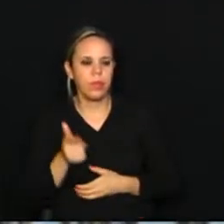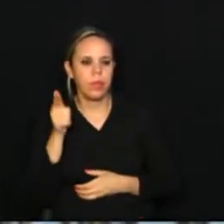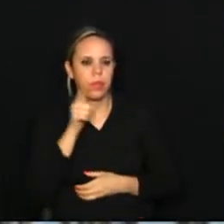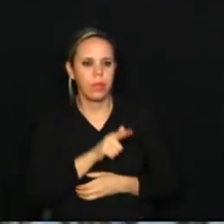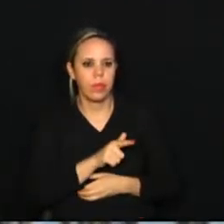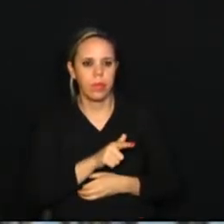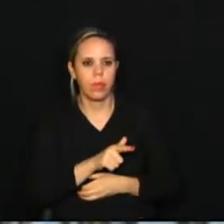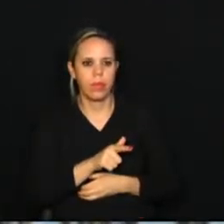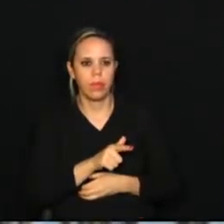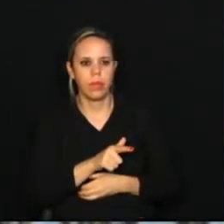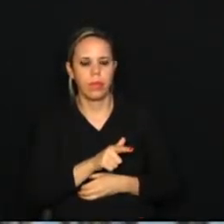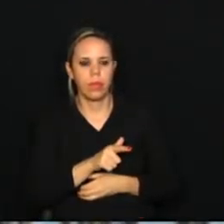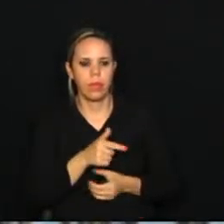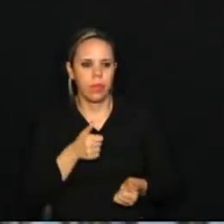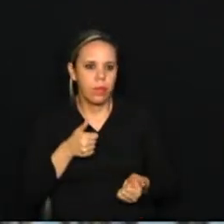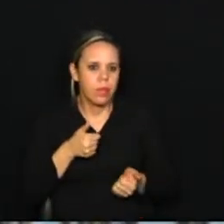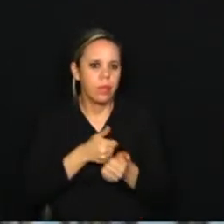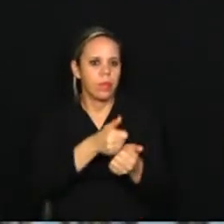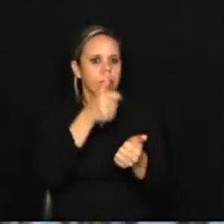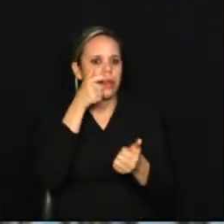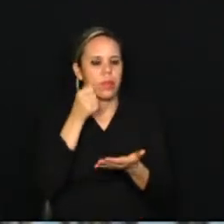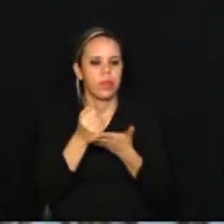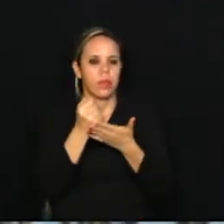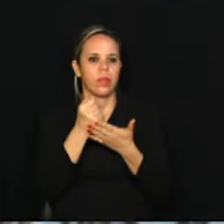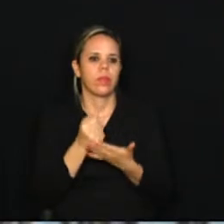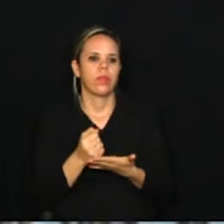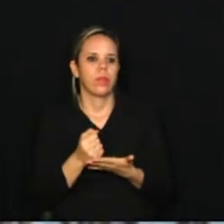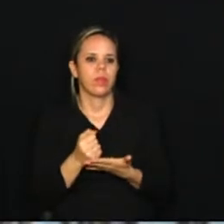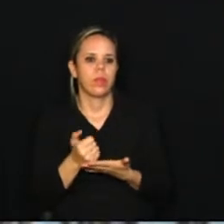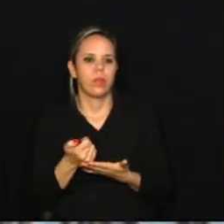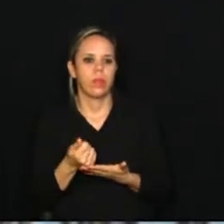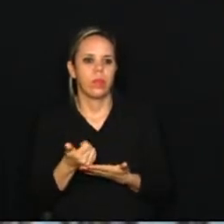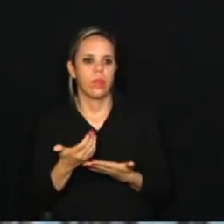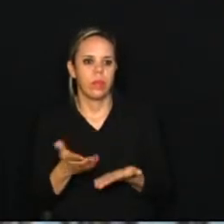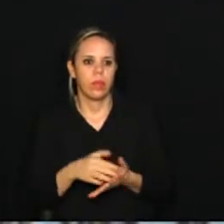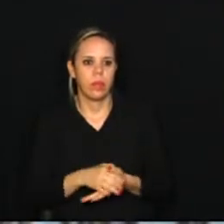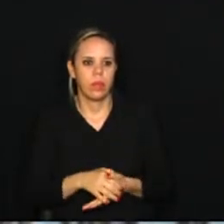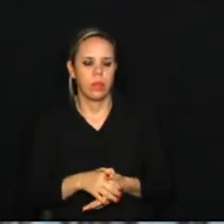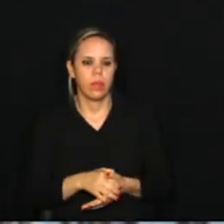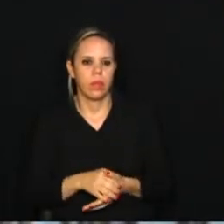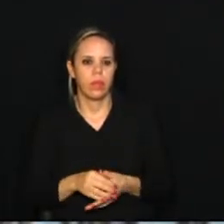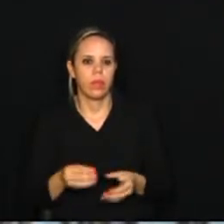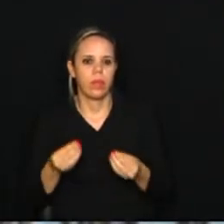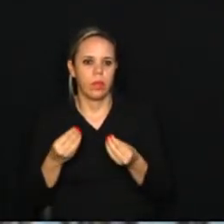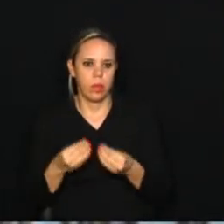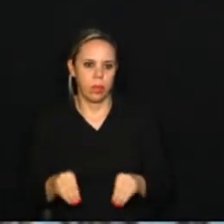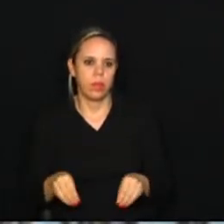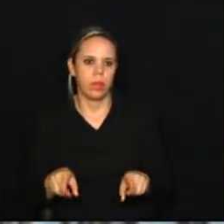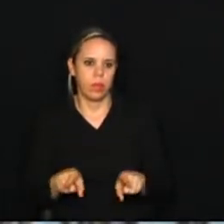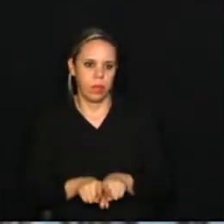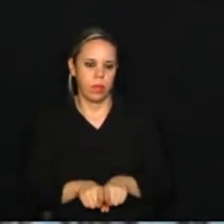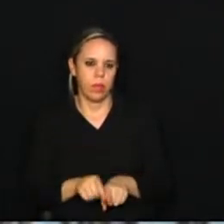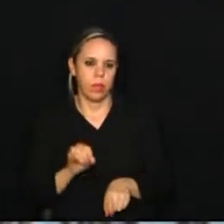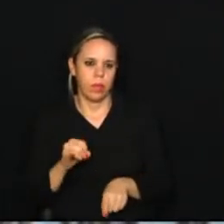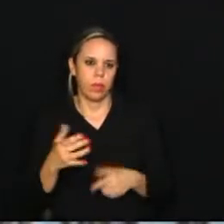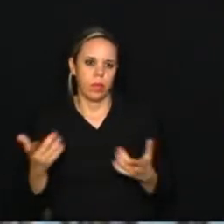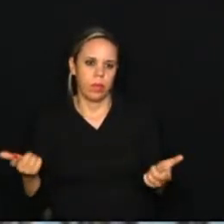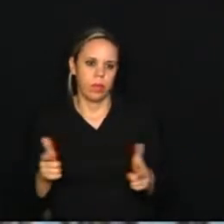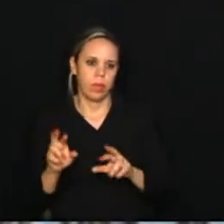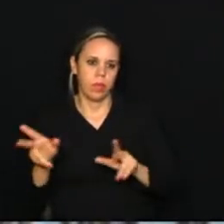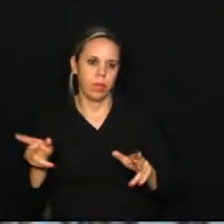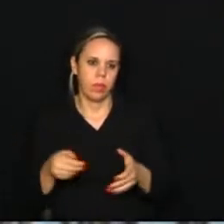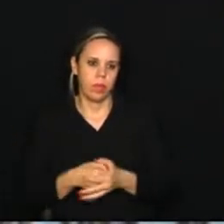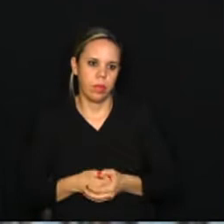conseguiu acompanhar e ajudar um pouco, o impacto também seria